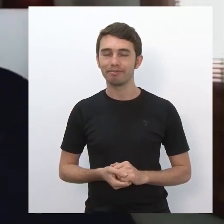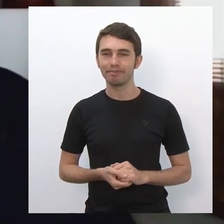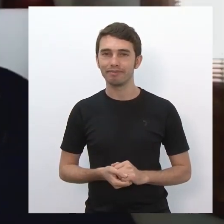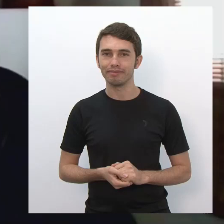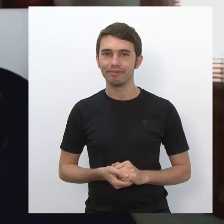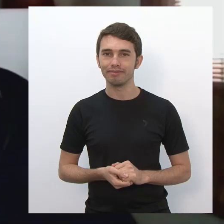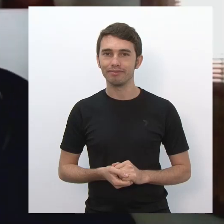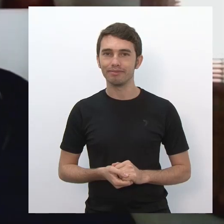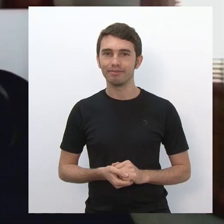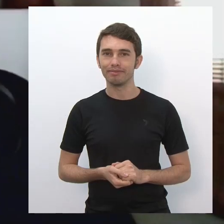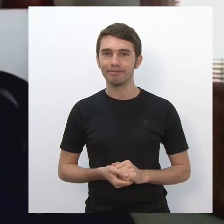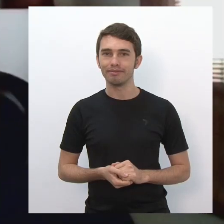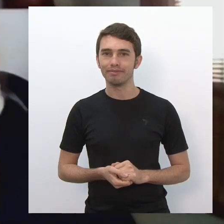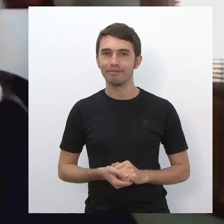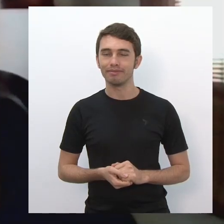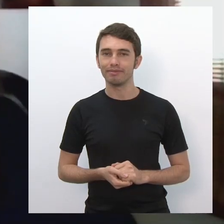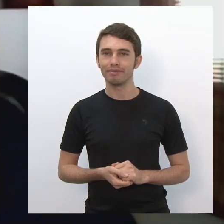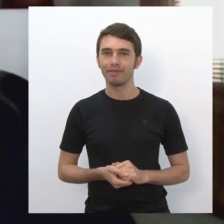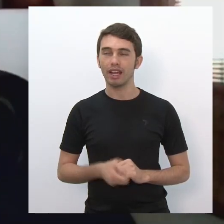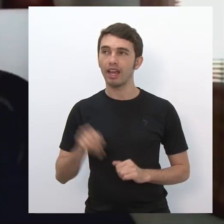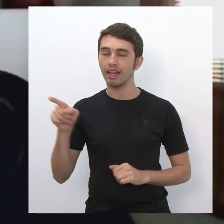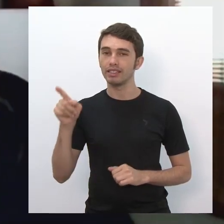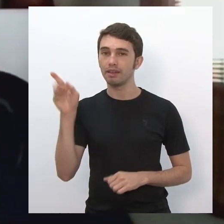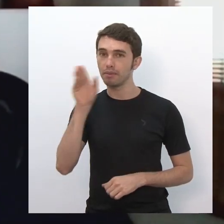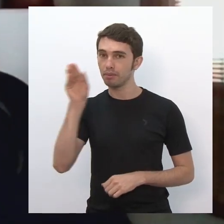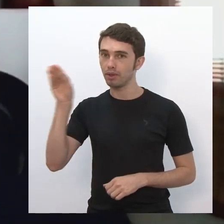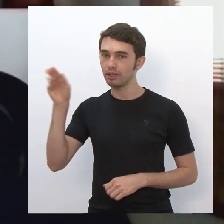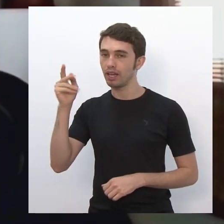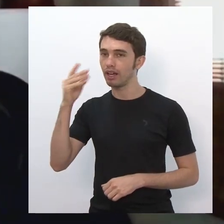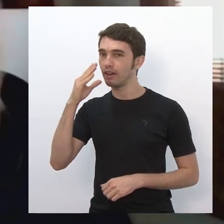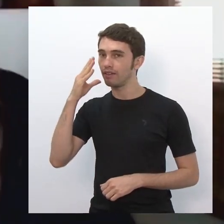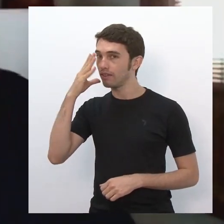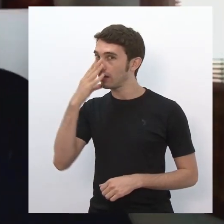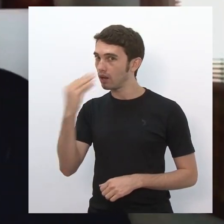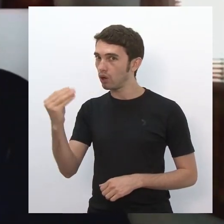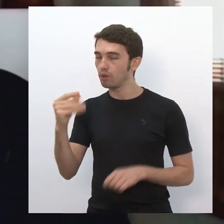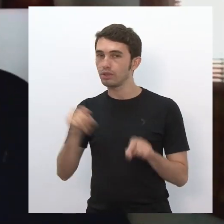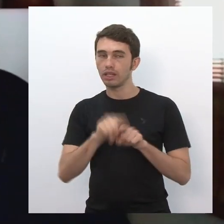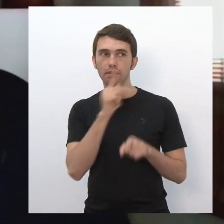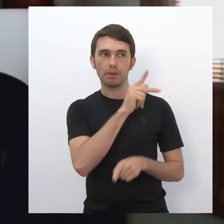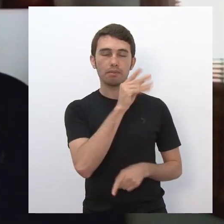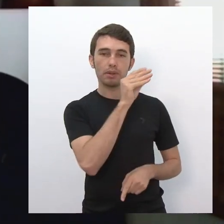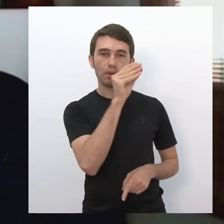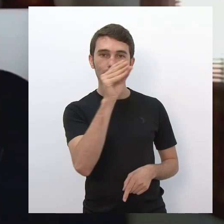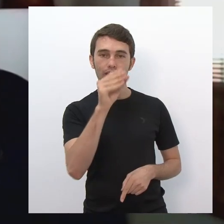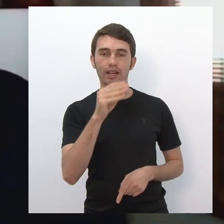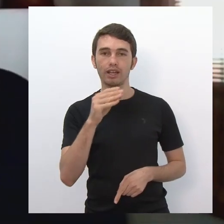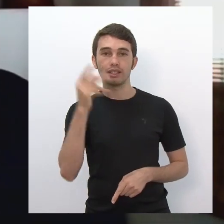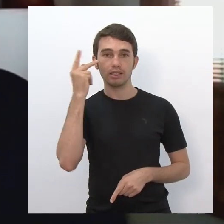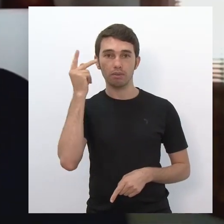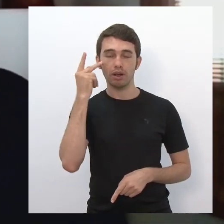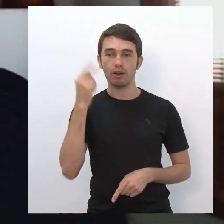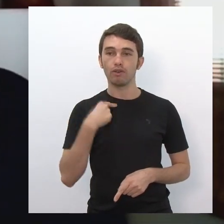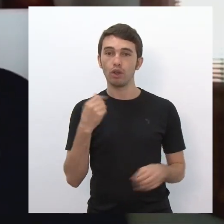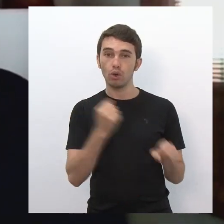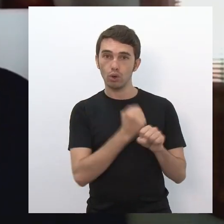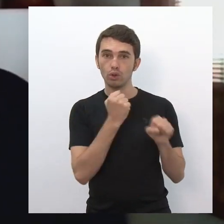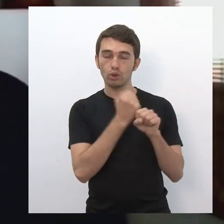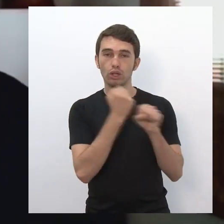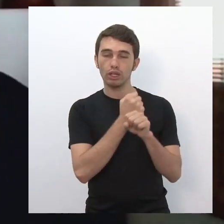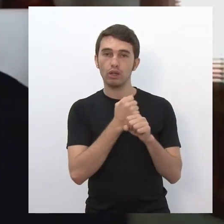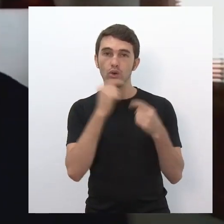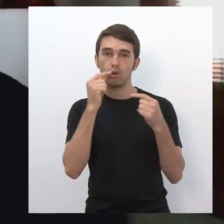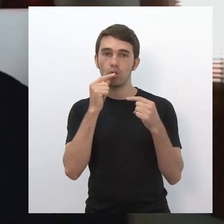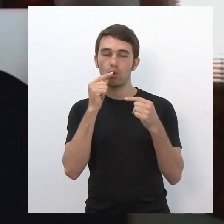Legal, Pierre. Essa biblioteca Vila Lobos e a Biblioteca São Paulo, elas foram construídas em com o objetivo